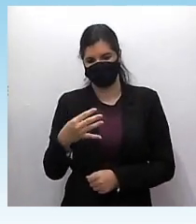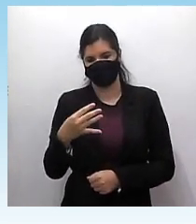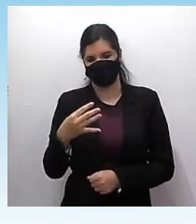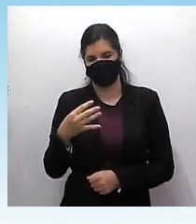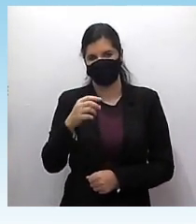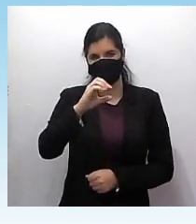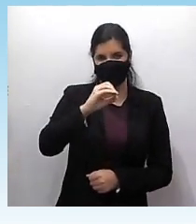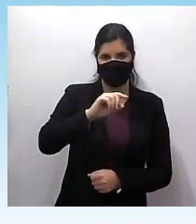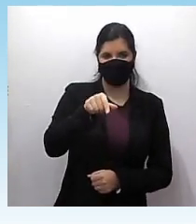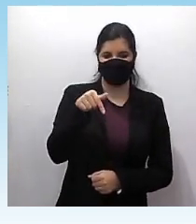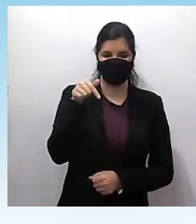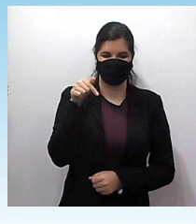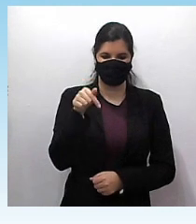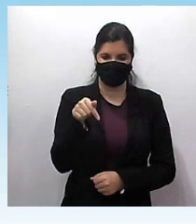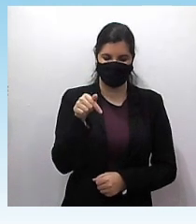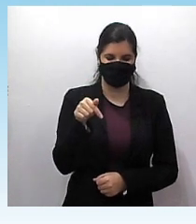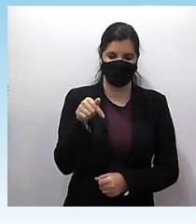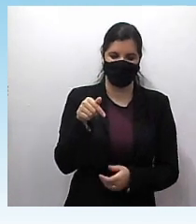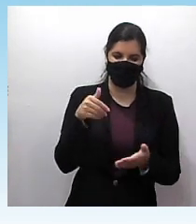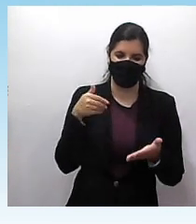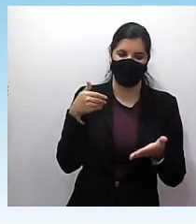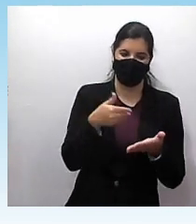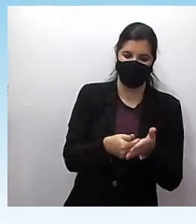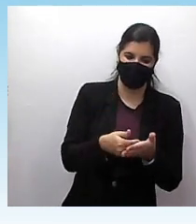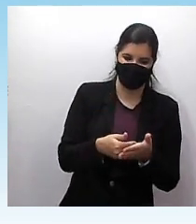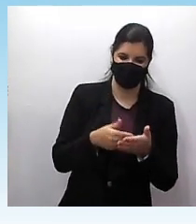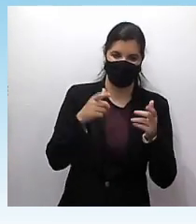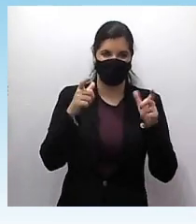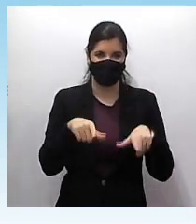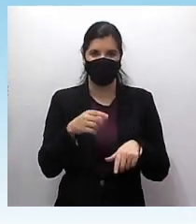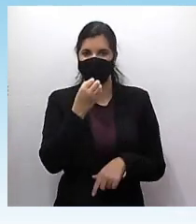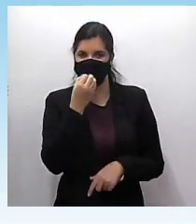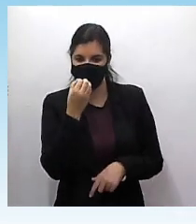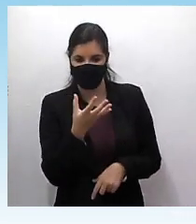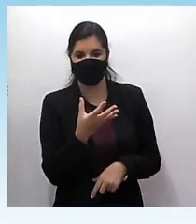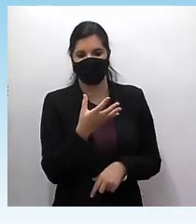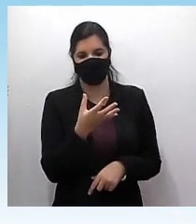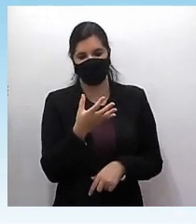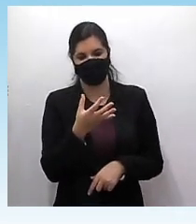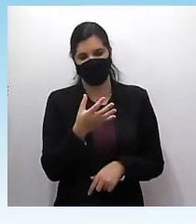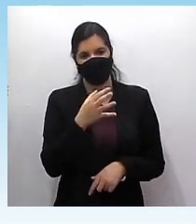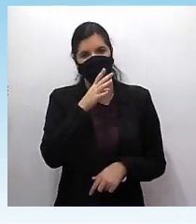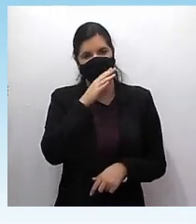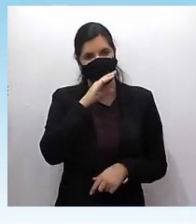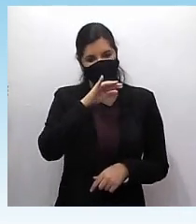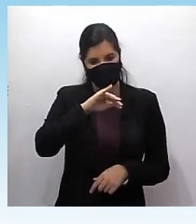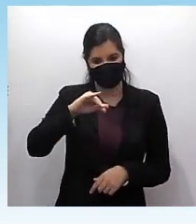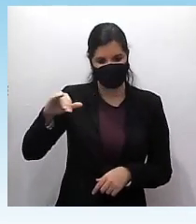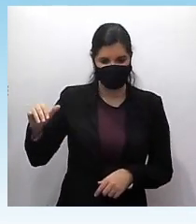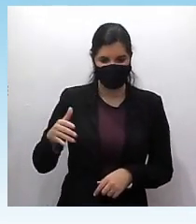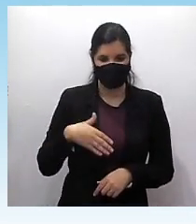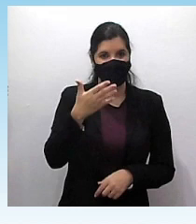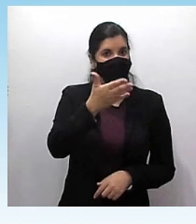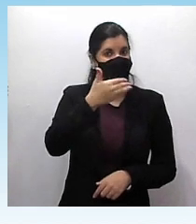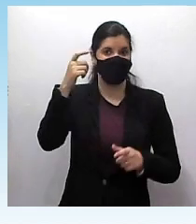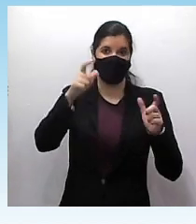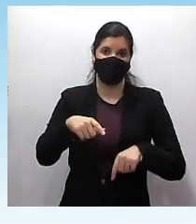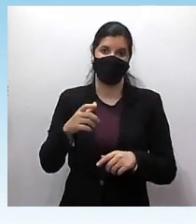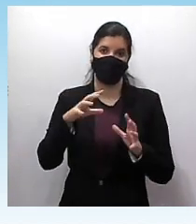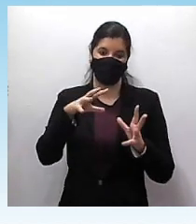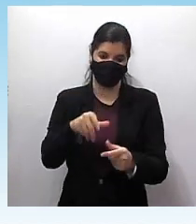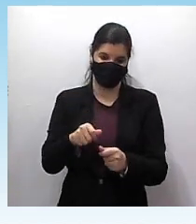0,7. Ele estaria mais próximo de um lugar bom para viver do que de um lugar ruim. Hoje, o melhor lugar do mundo para se viver se